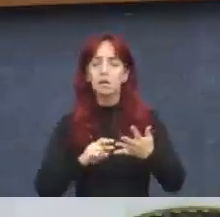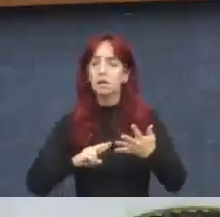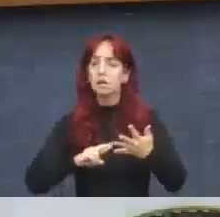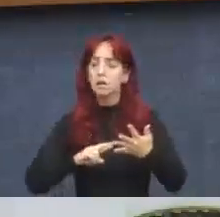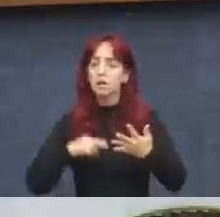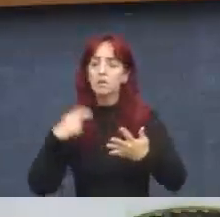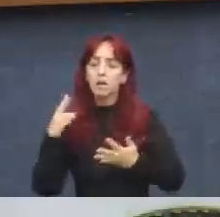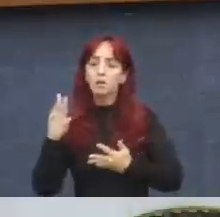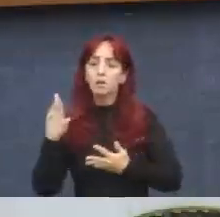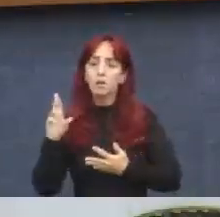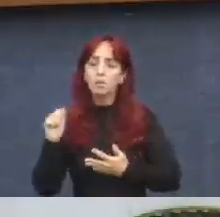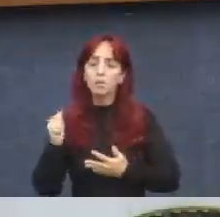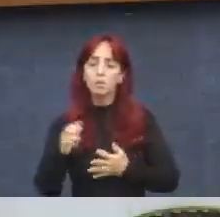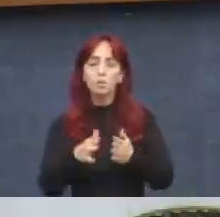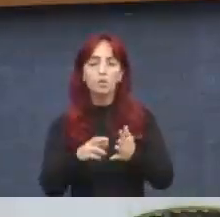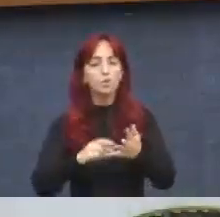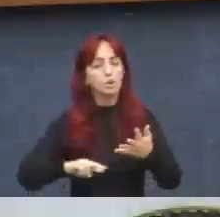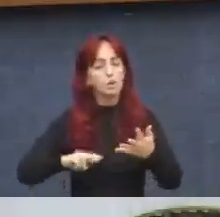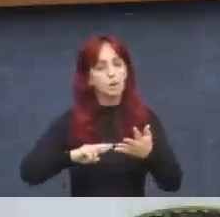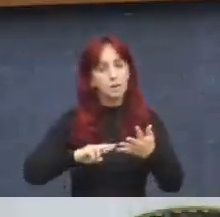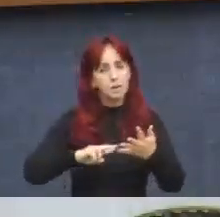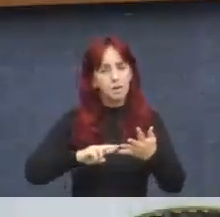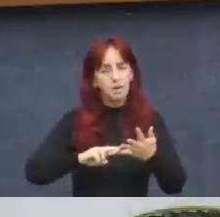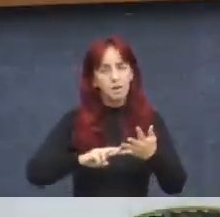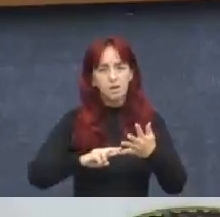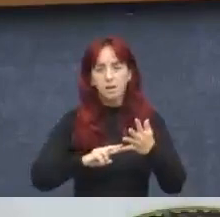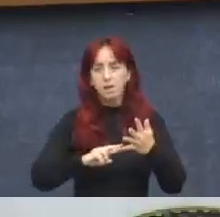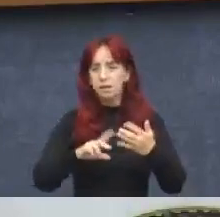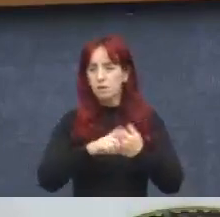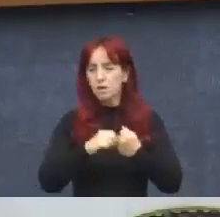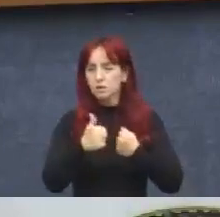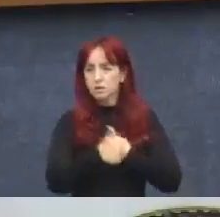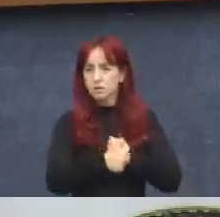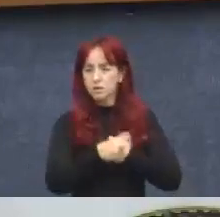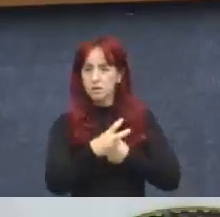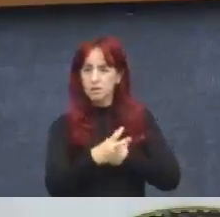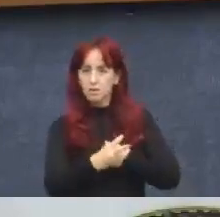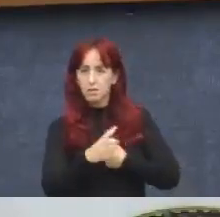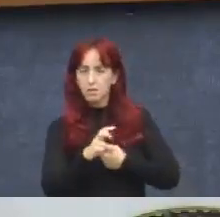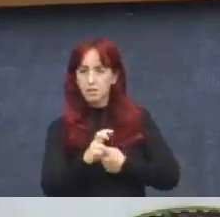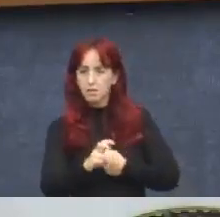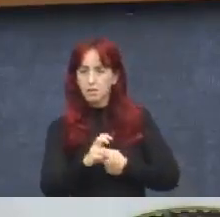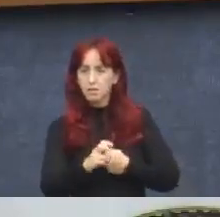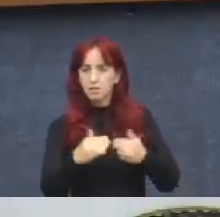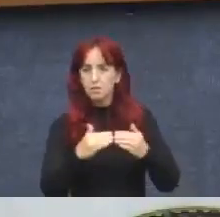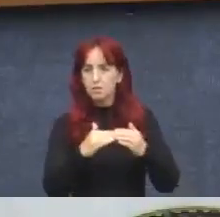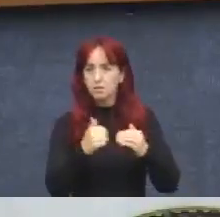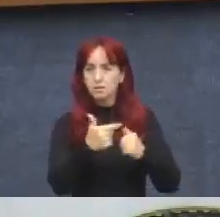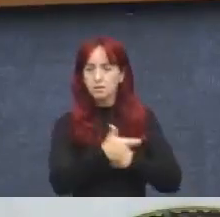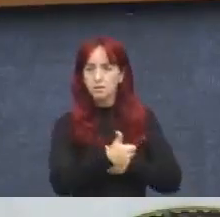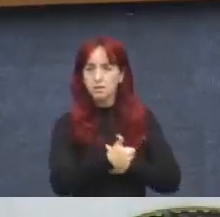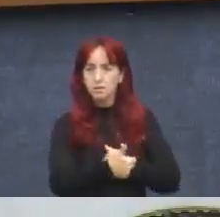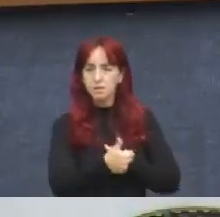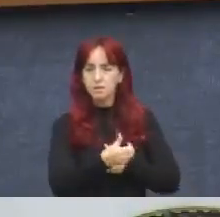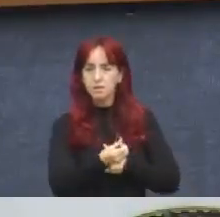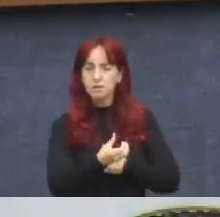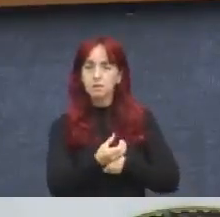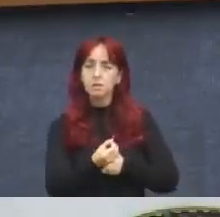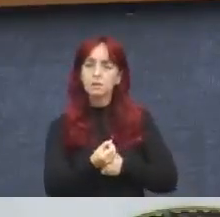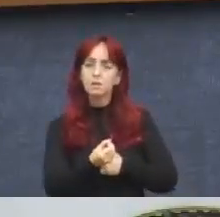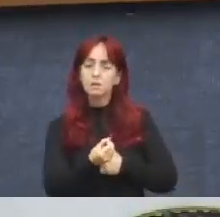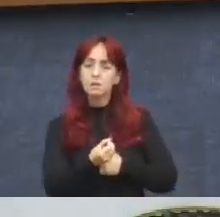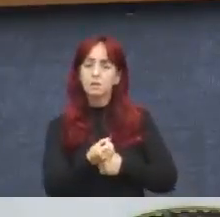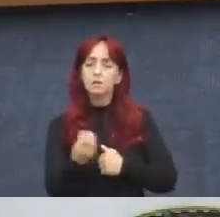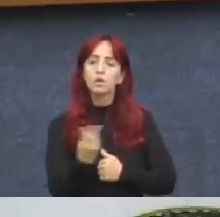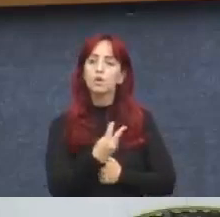vereador Bruno Miranda. Requer a Vossa Excelência, nos termos do artigo 135, inciso 22, combinado com o artigo 160, parágrafo 5º, ambos